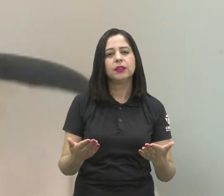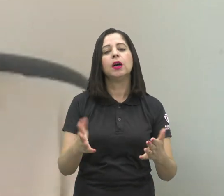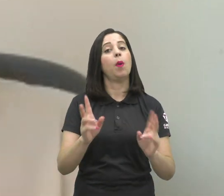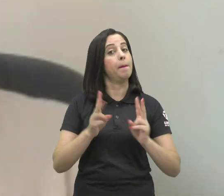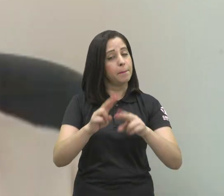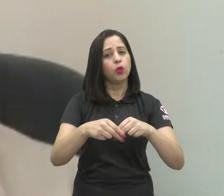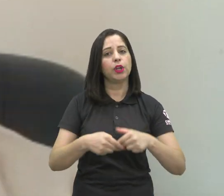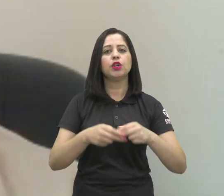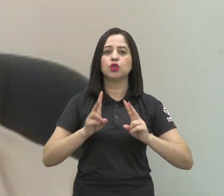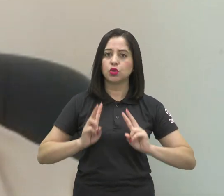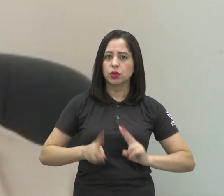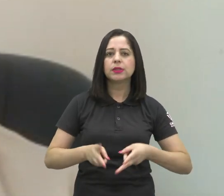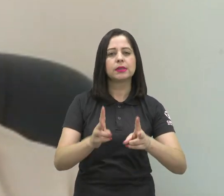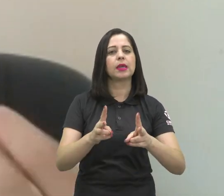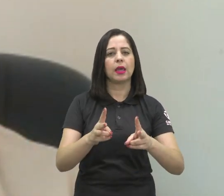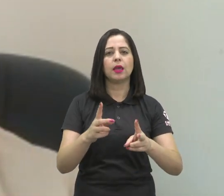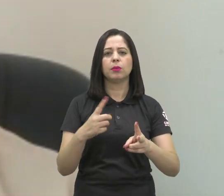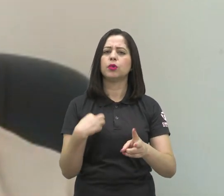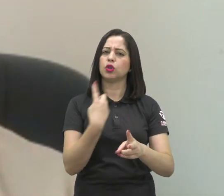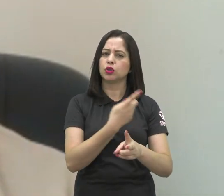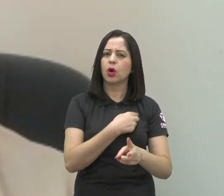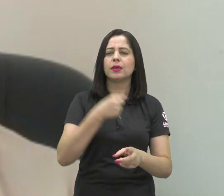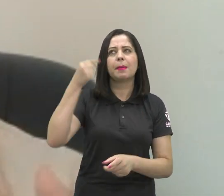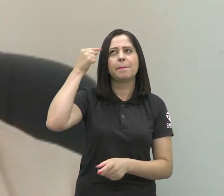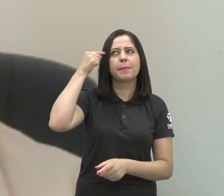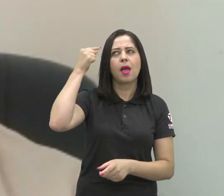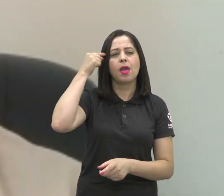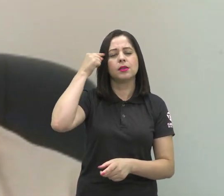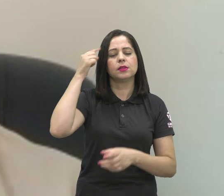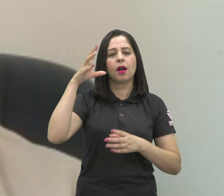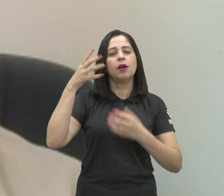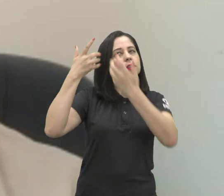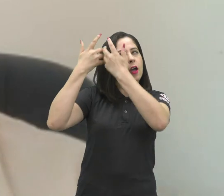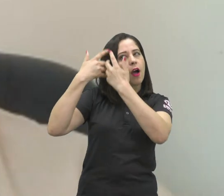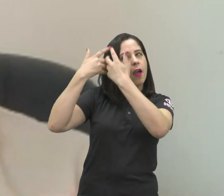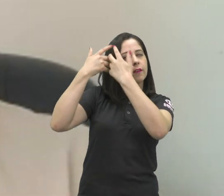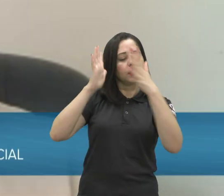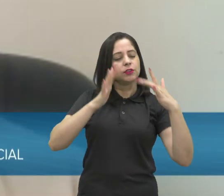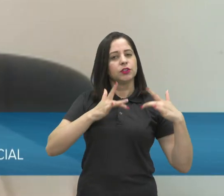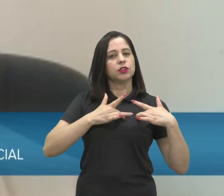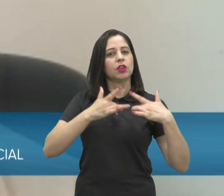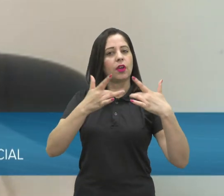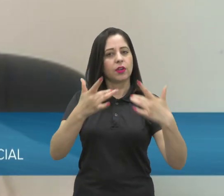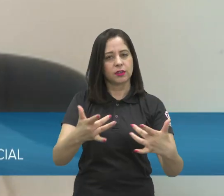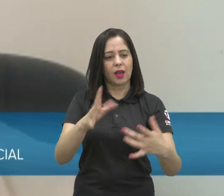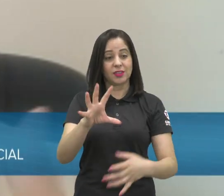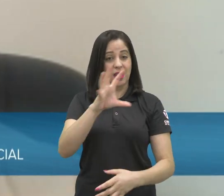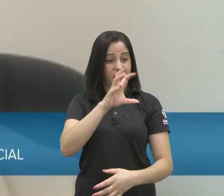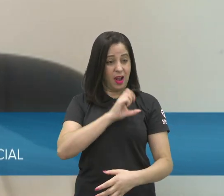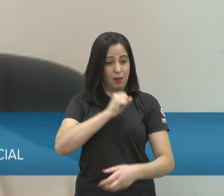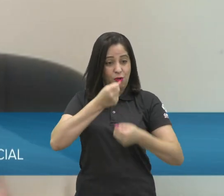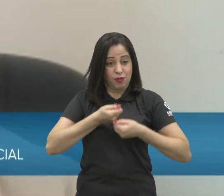mais solidária. É necessário, sim, a gente ter uma conexão autêntica com nós mesmos. Então, esse sentimento de solidariedade, de amor